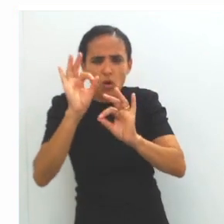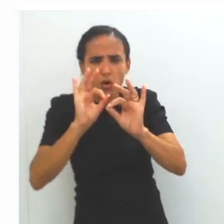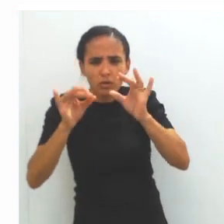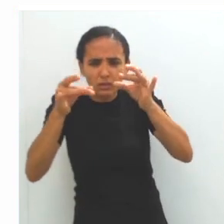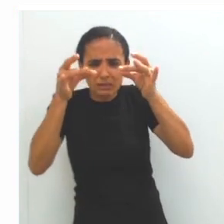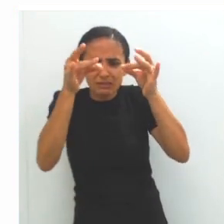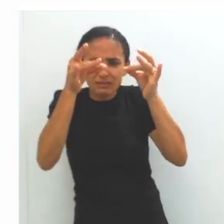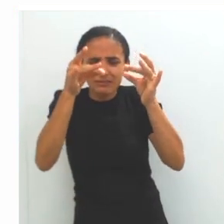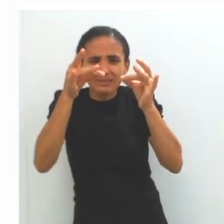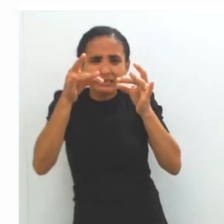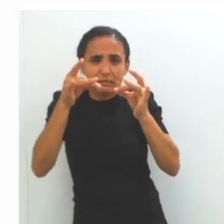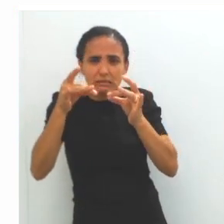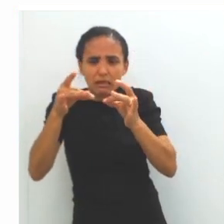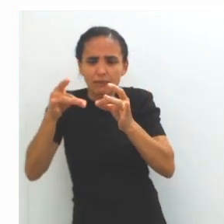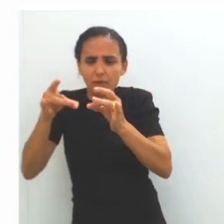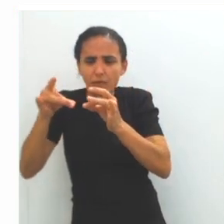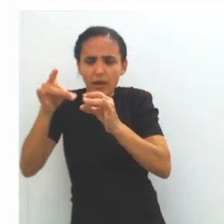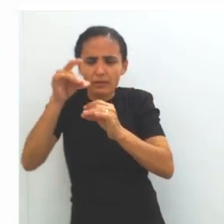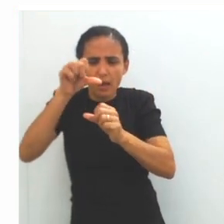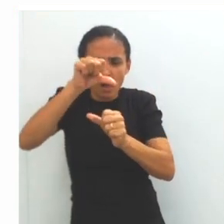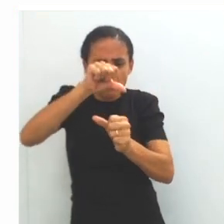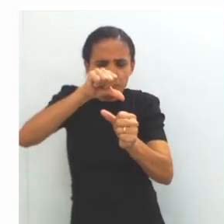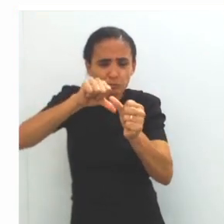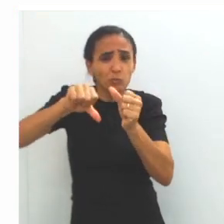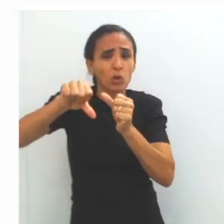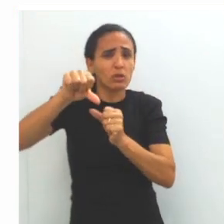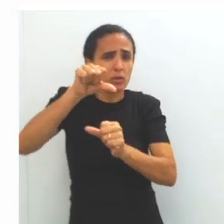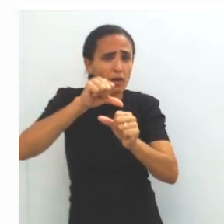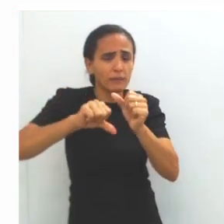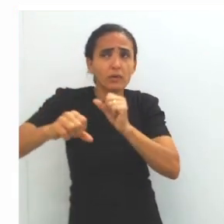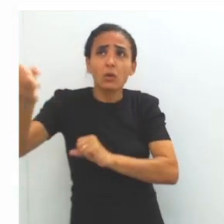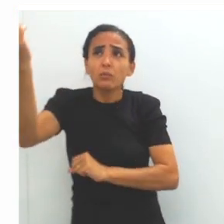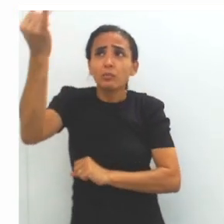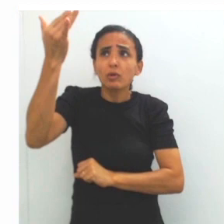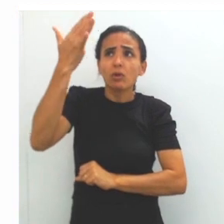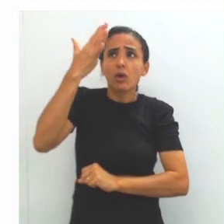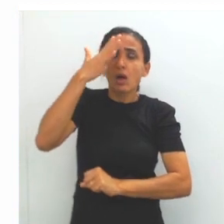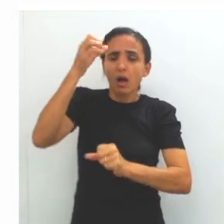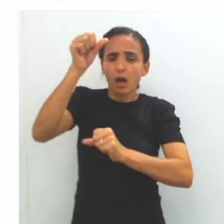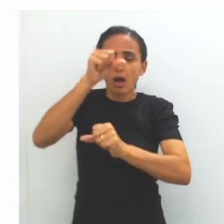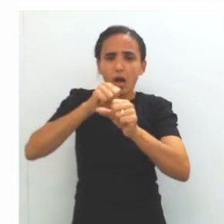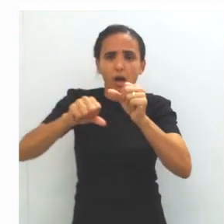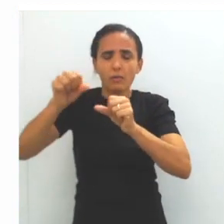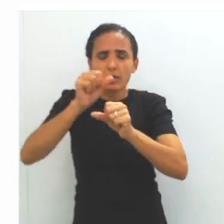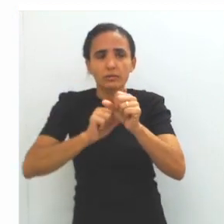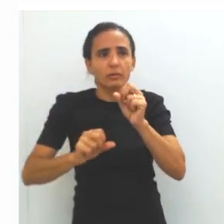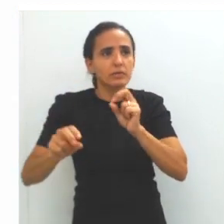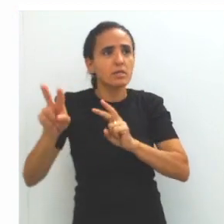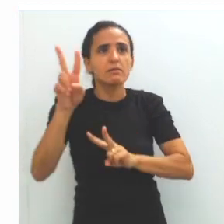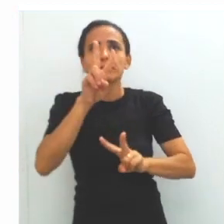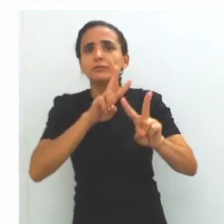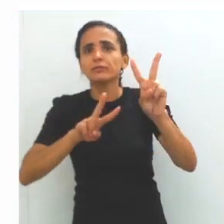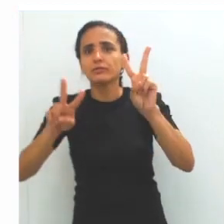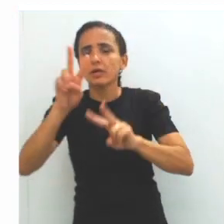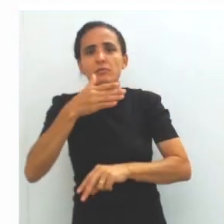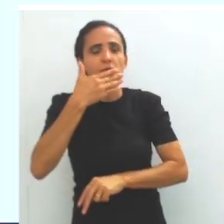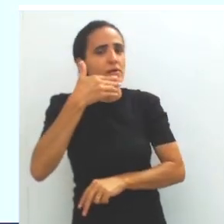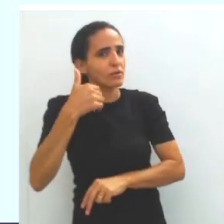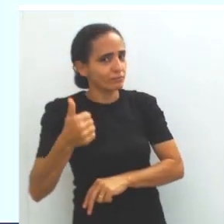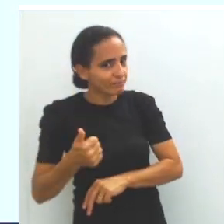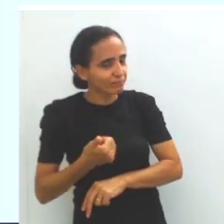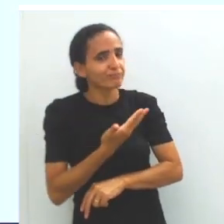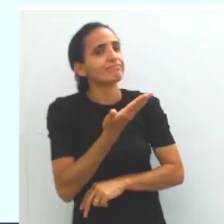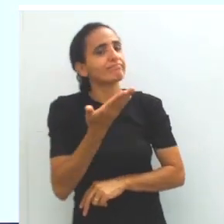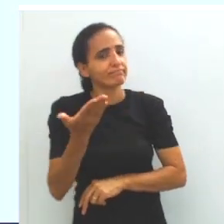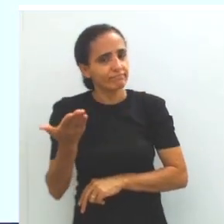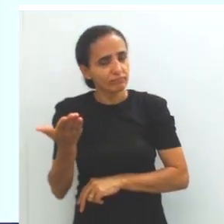vai ter células que vão transformar essa luz em impulsos elétricos.